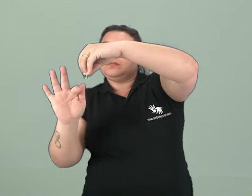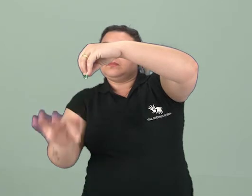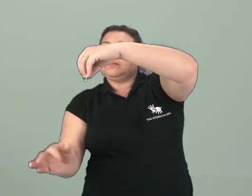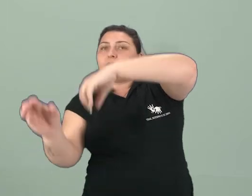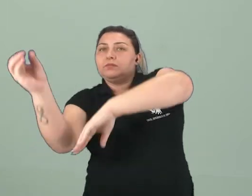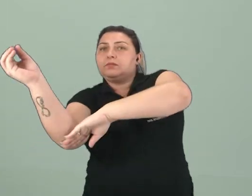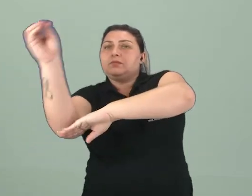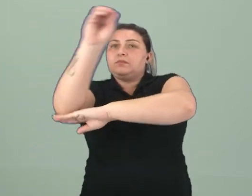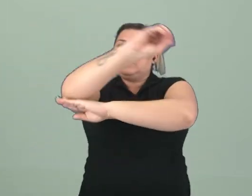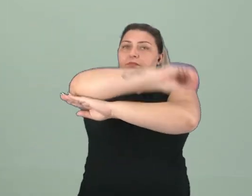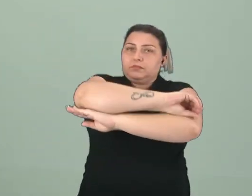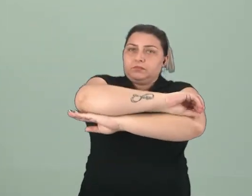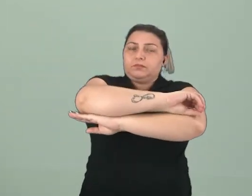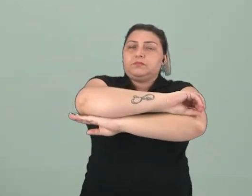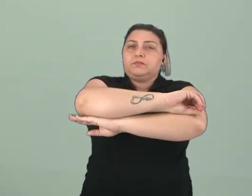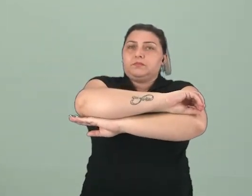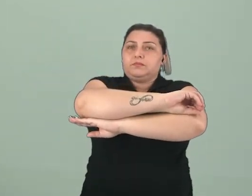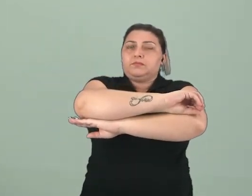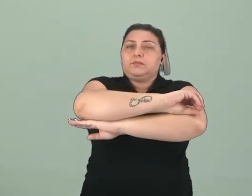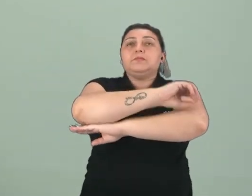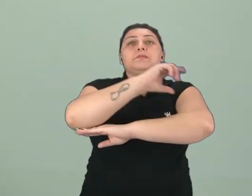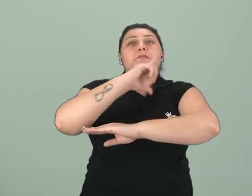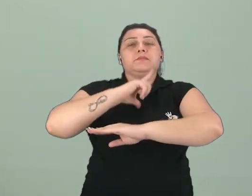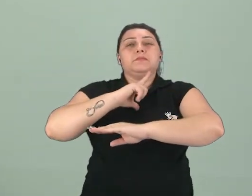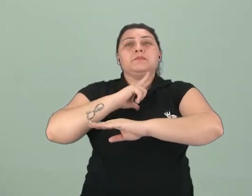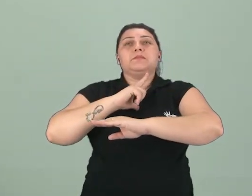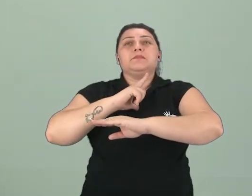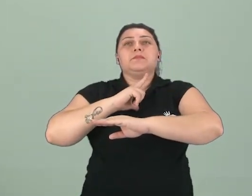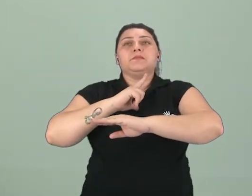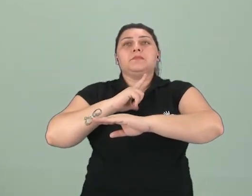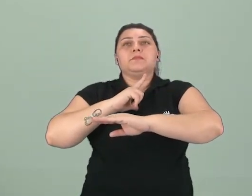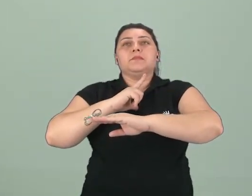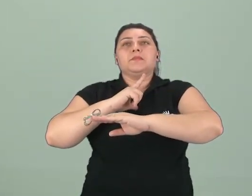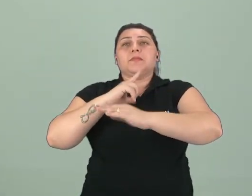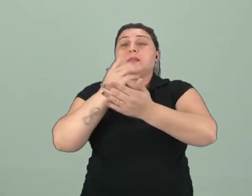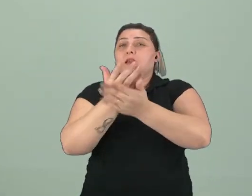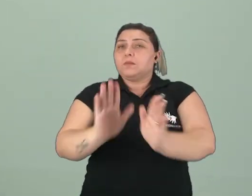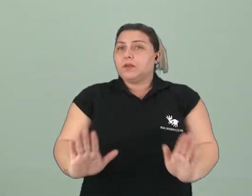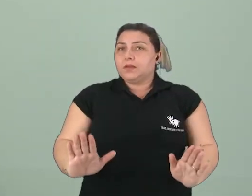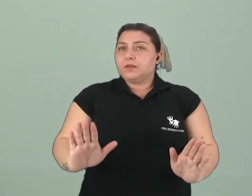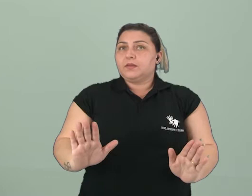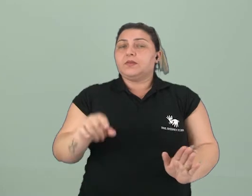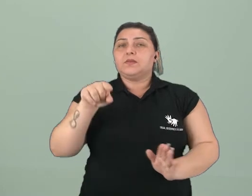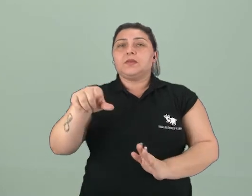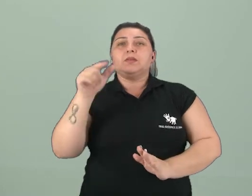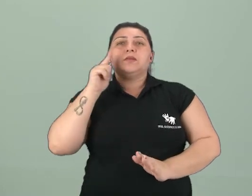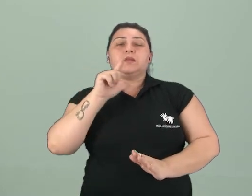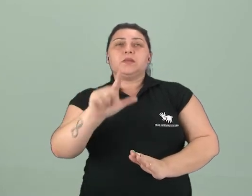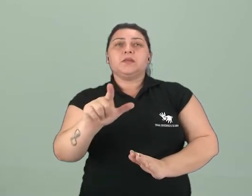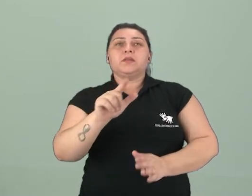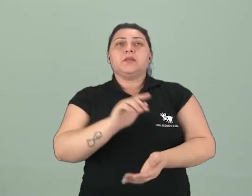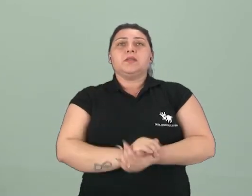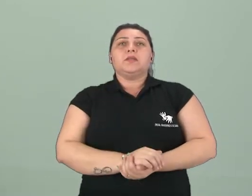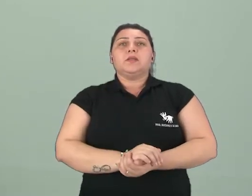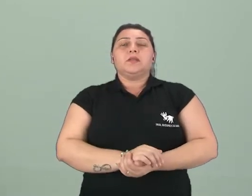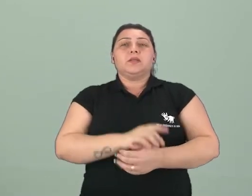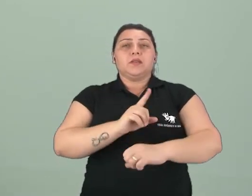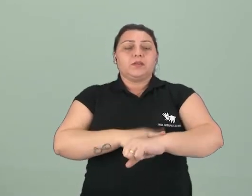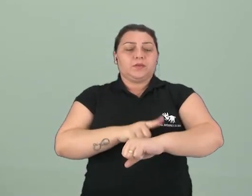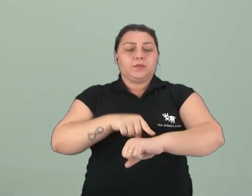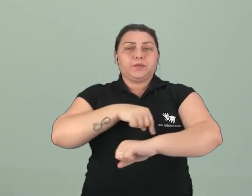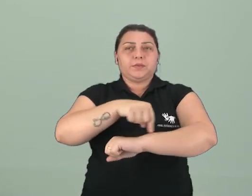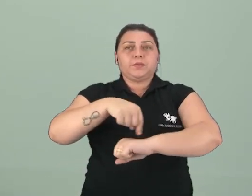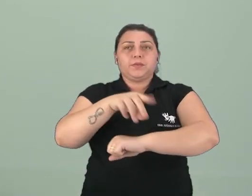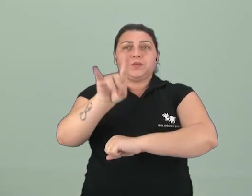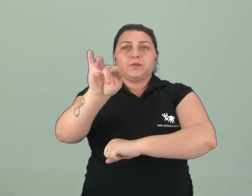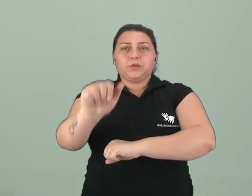se pondo, aquela areia tinha que ser esgotada, né? Aí você conseguiria ali marcar a duração